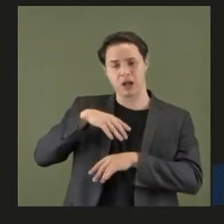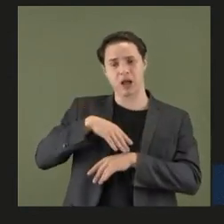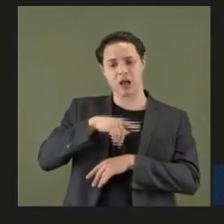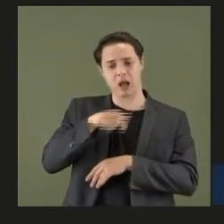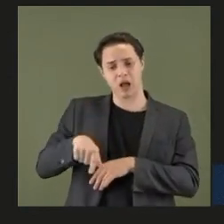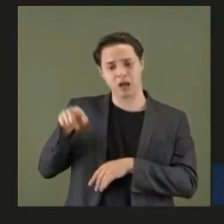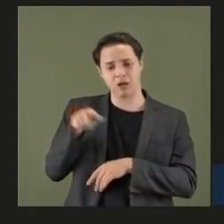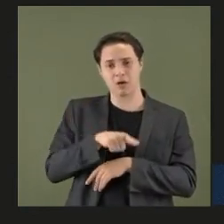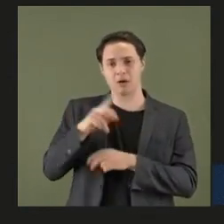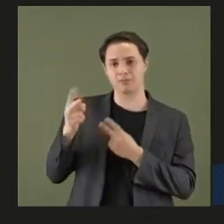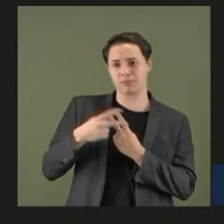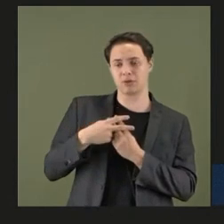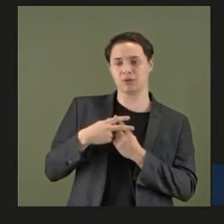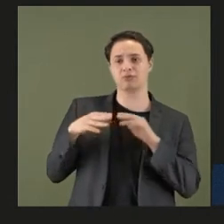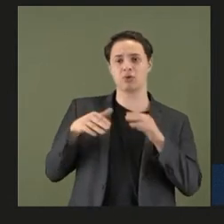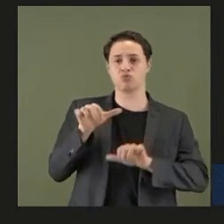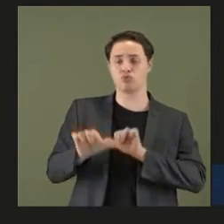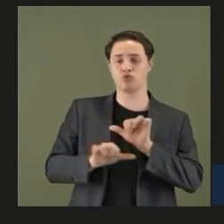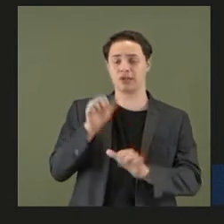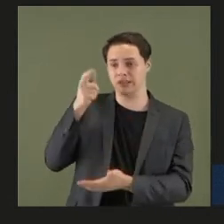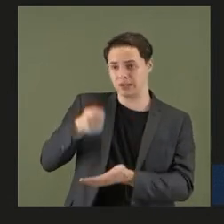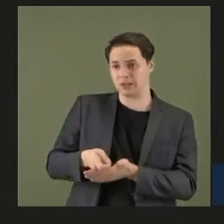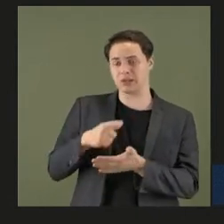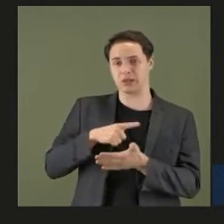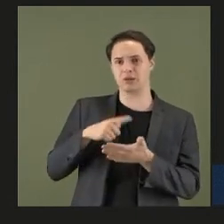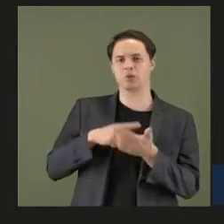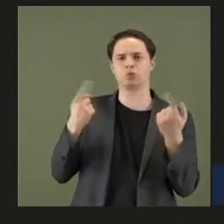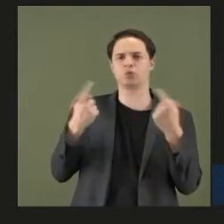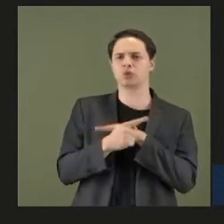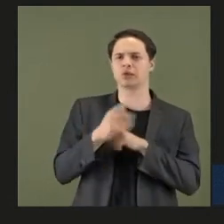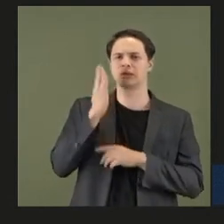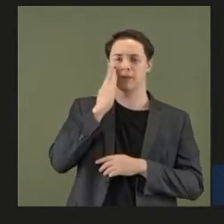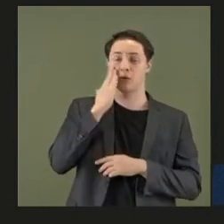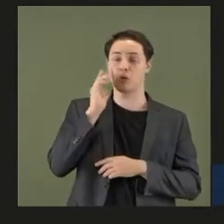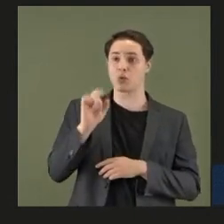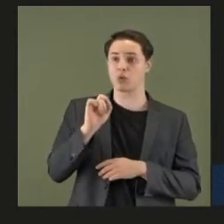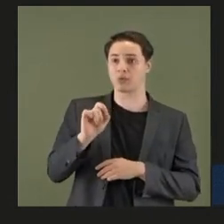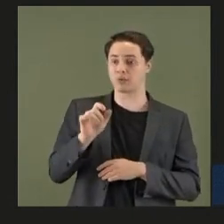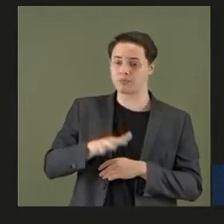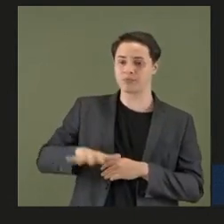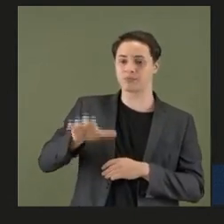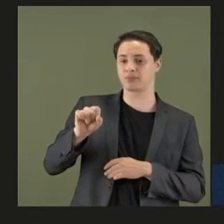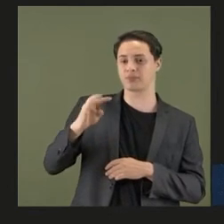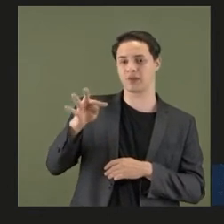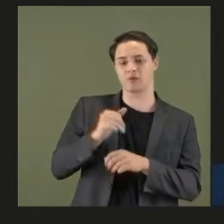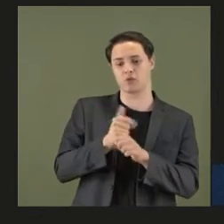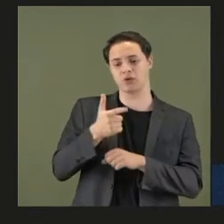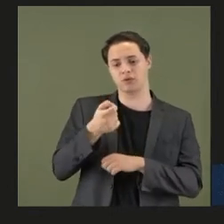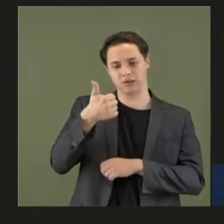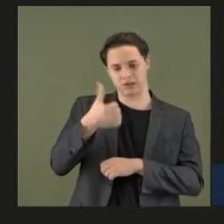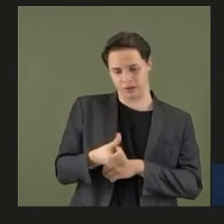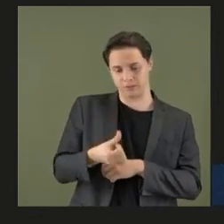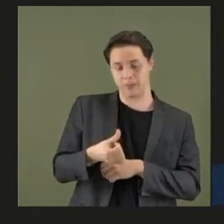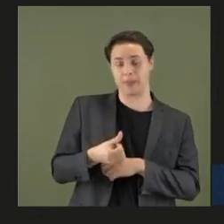prisão em segunda instância, mudando decisão em sentido contrário tomado pelo próprio STF em